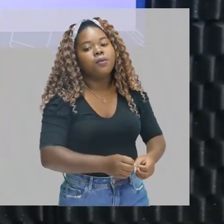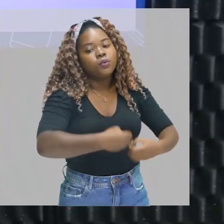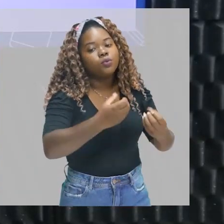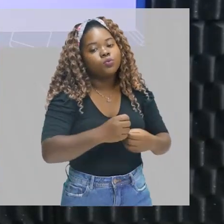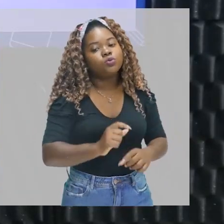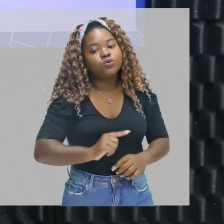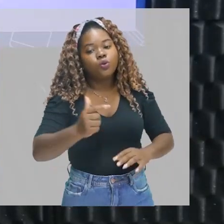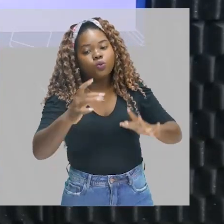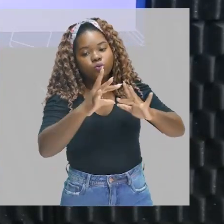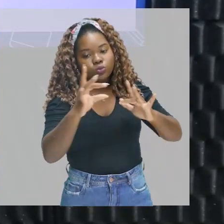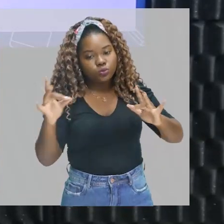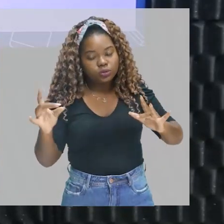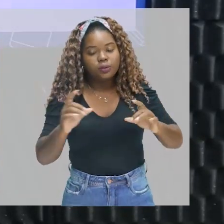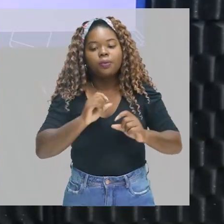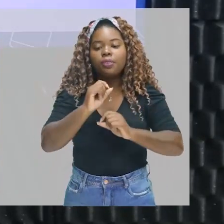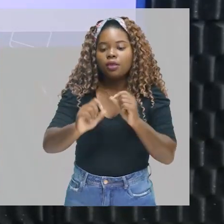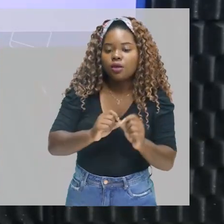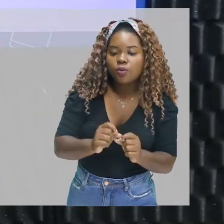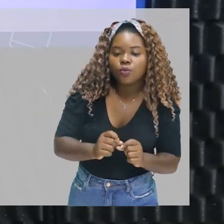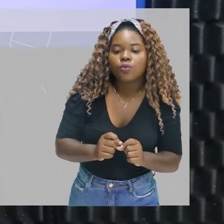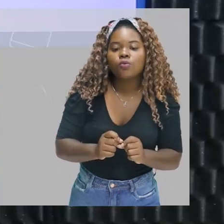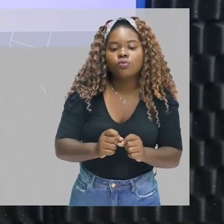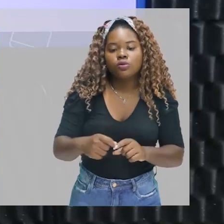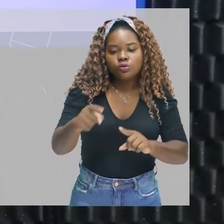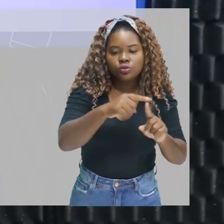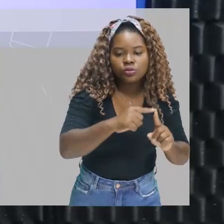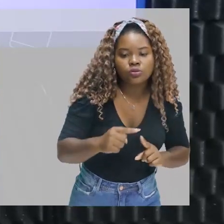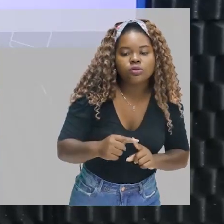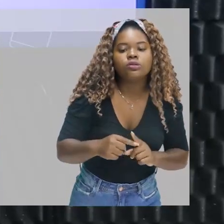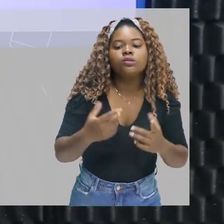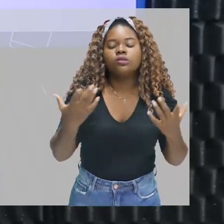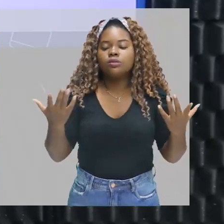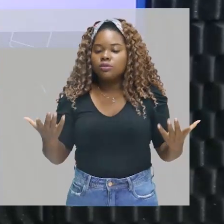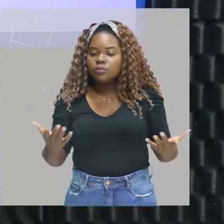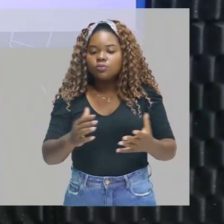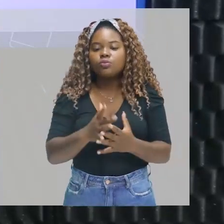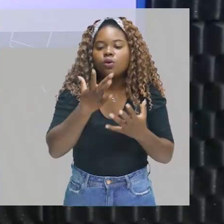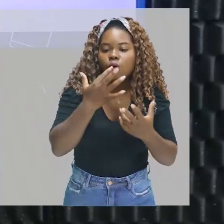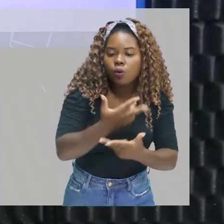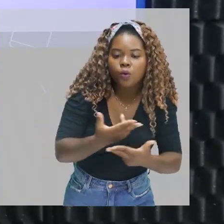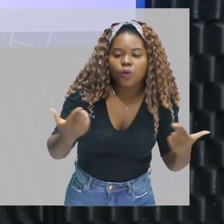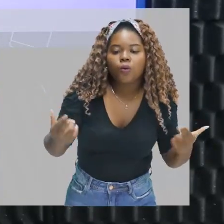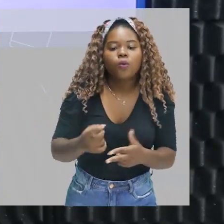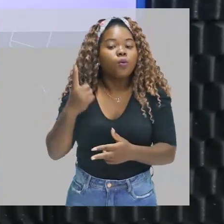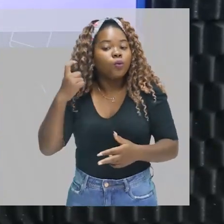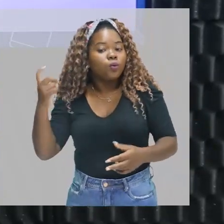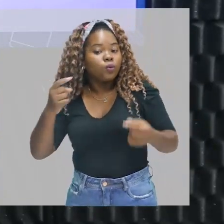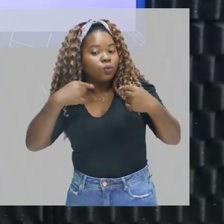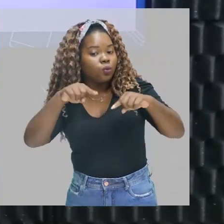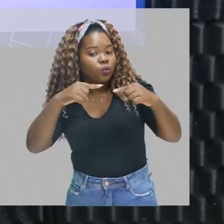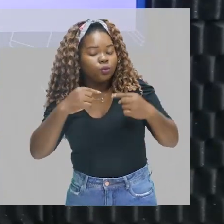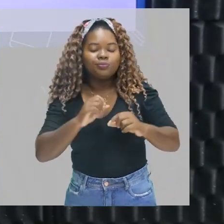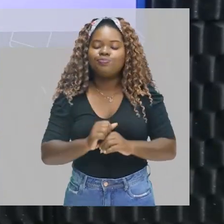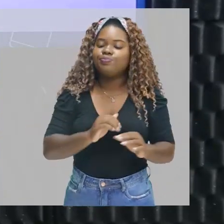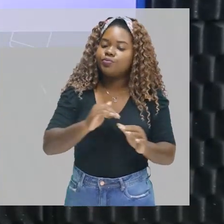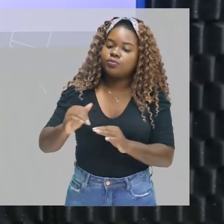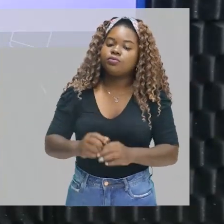a forma, cor, gestos, sons musicais. Então, quando nós falamos